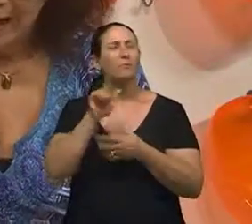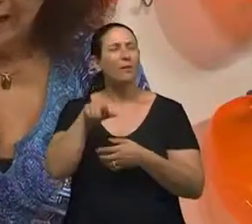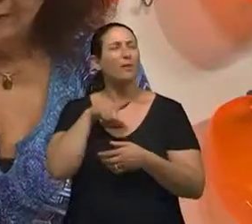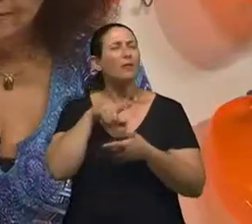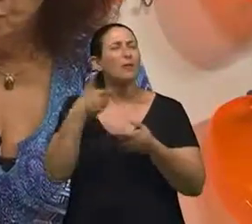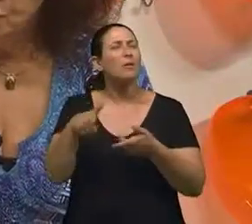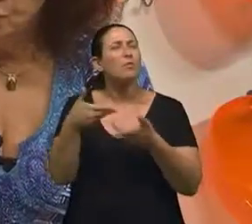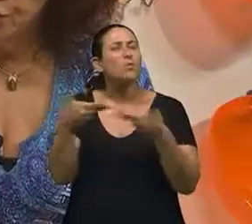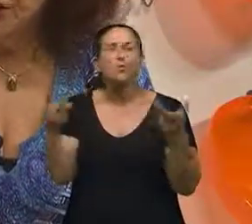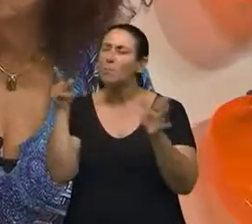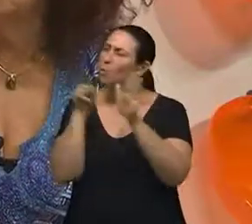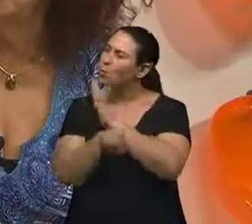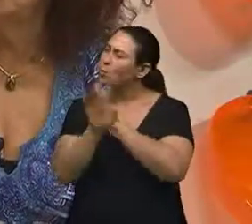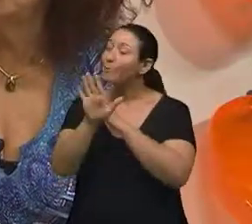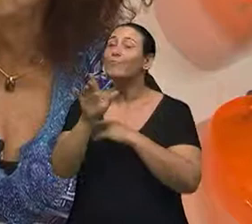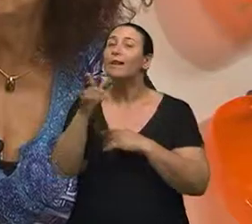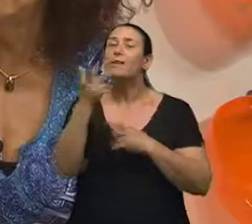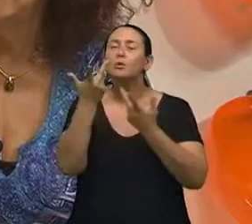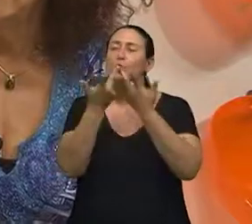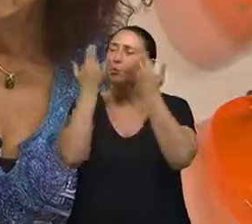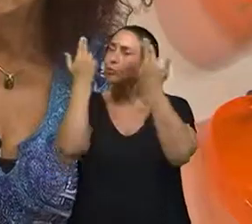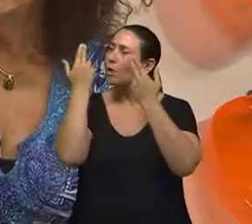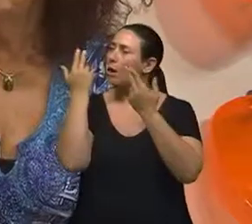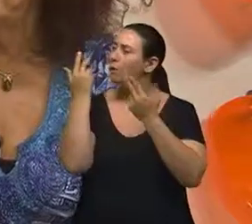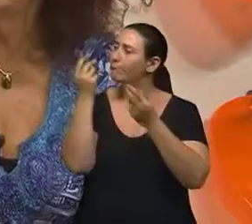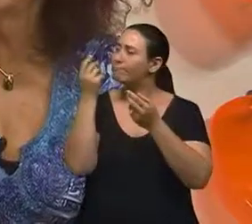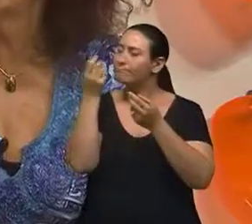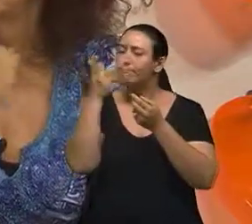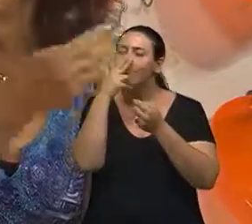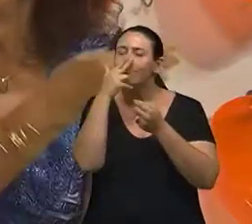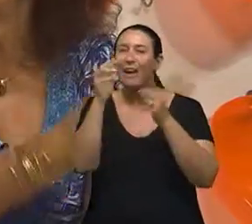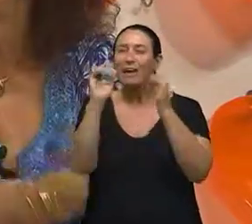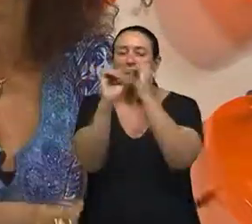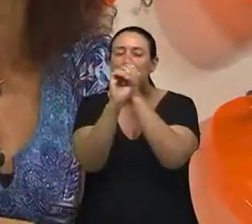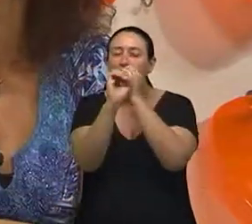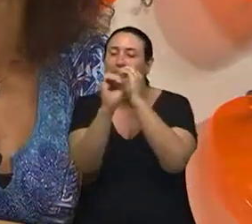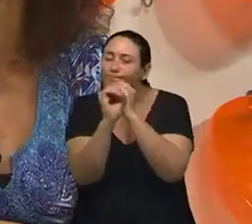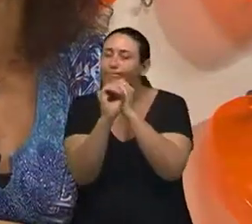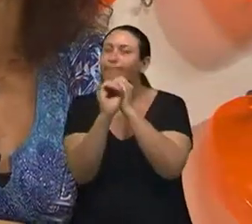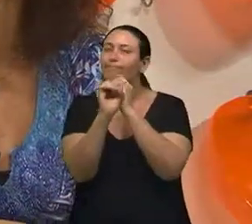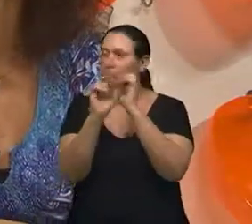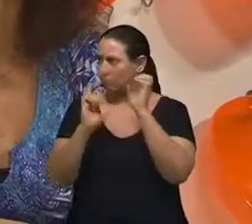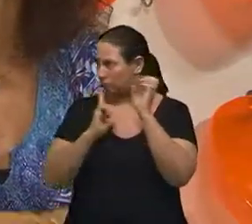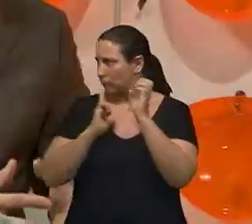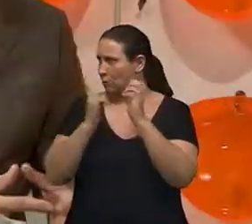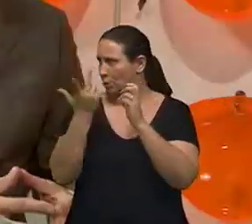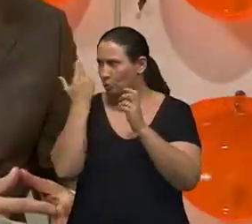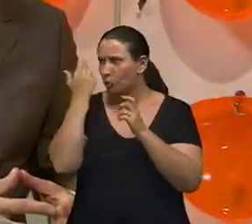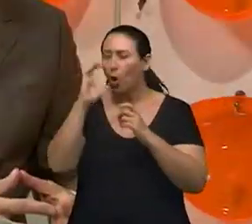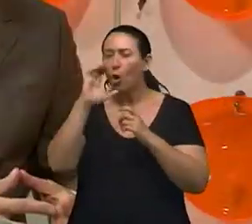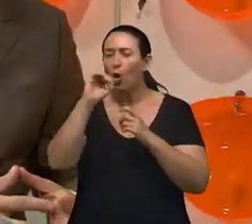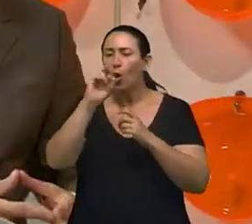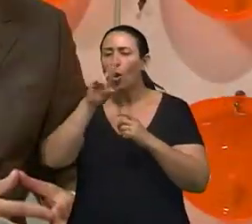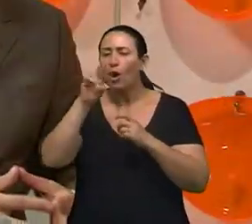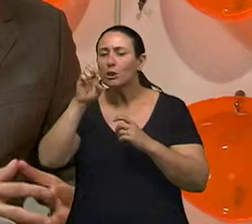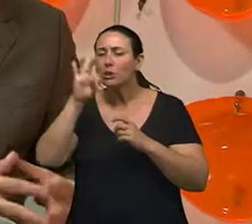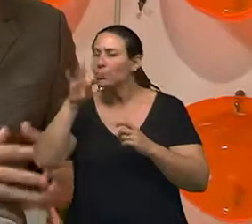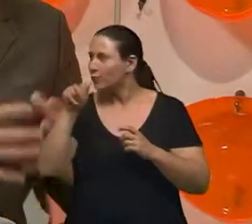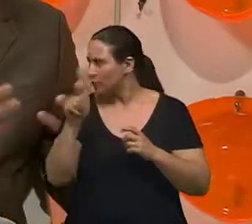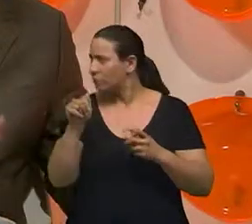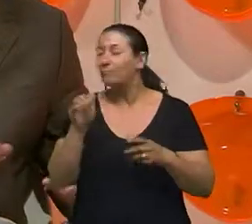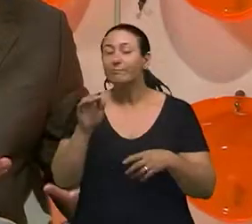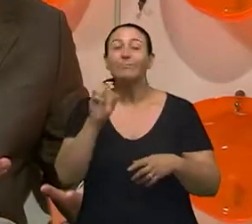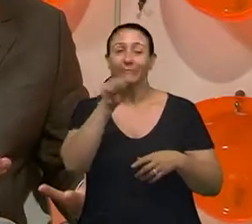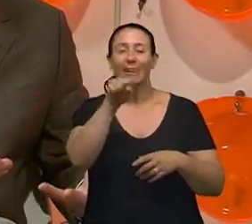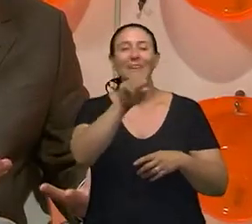perguntaram. A cirurgia corretiva pode causar, que o rapaz perguntou ali? Cirurgia corretiva? É para miopia? Exato. Os graus,